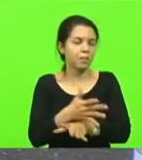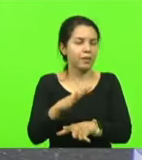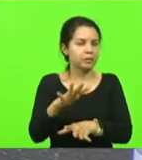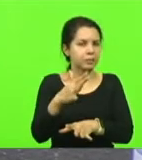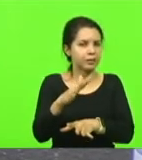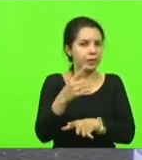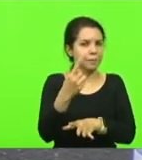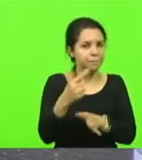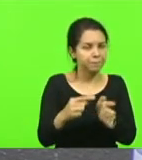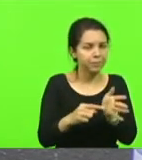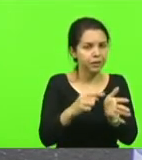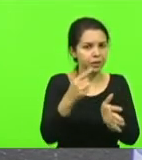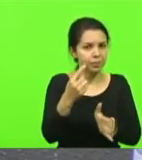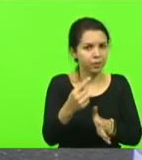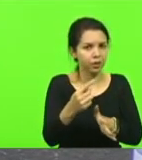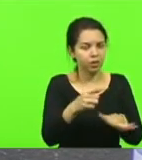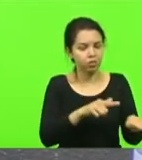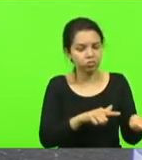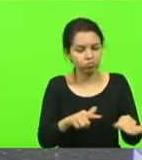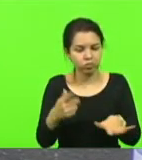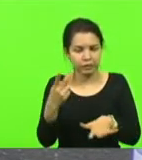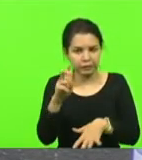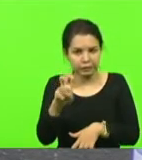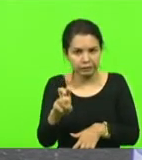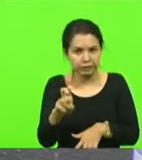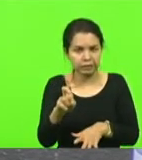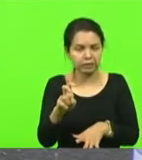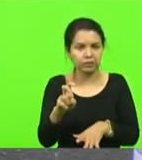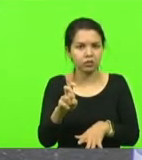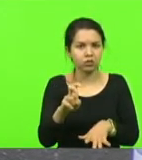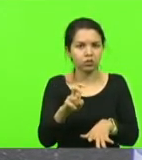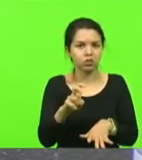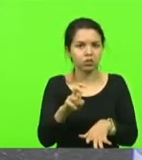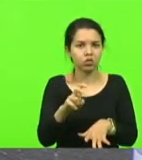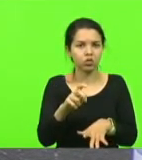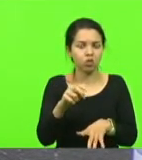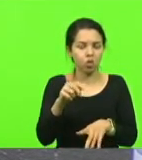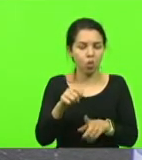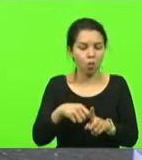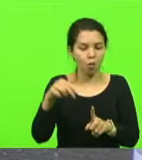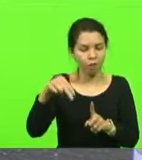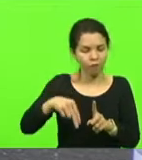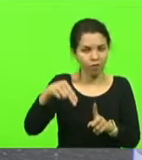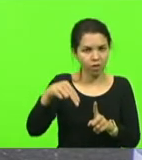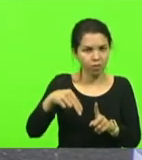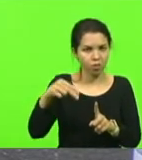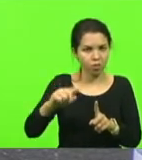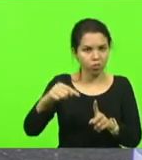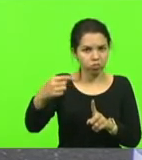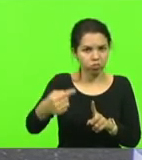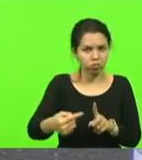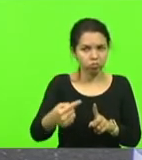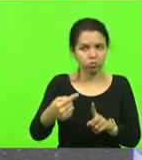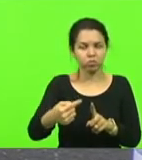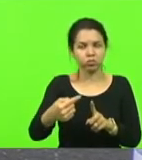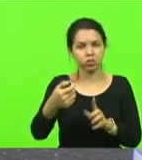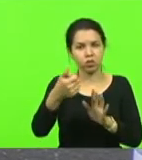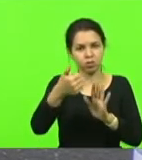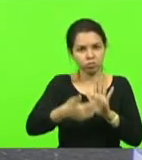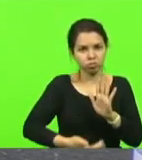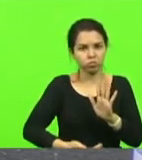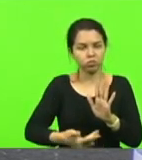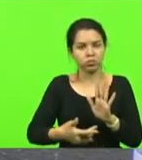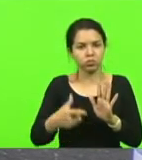primeira quinzena de novembro, quando logo em seguir nosso relator tem a